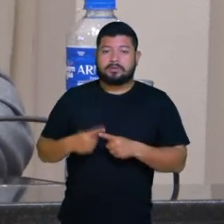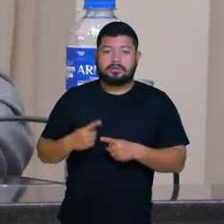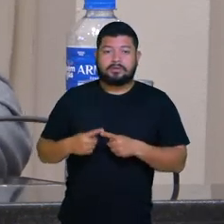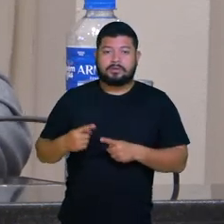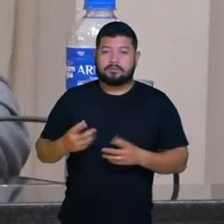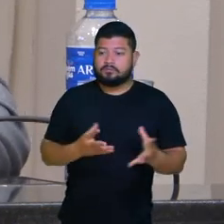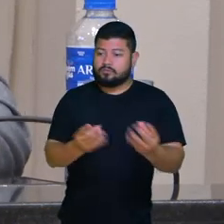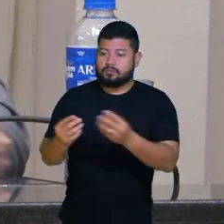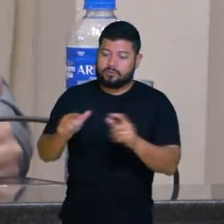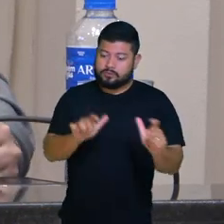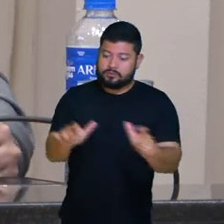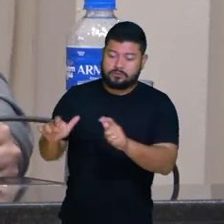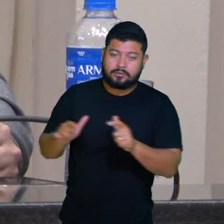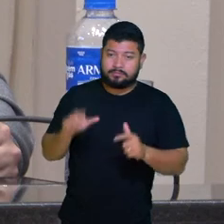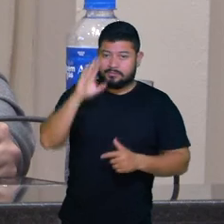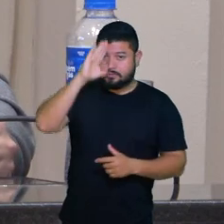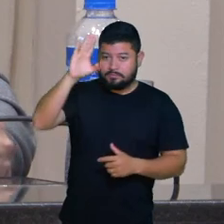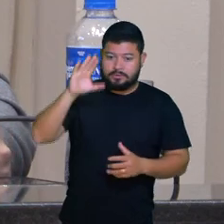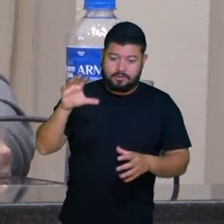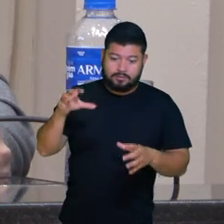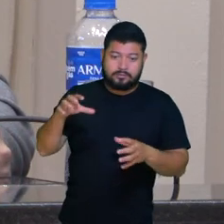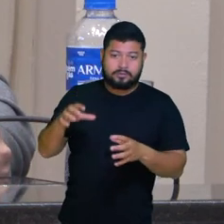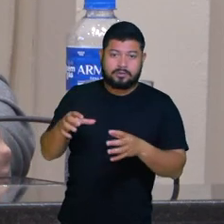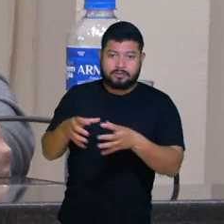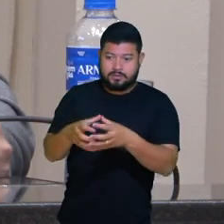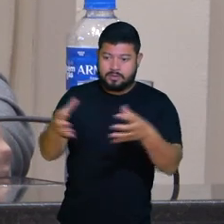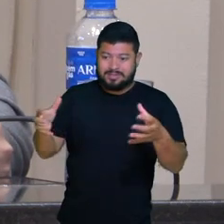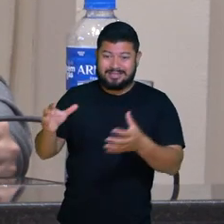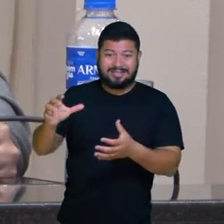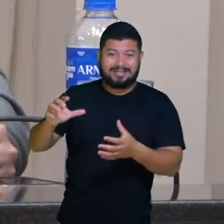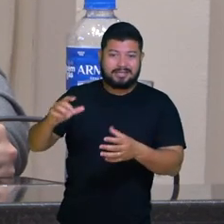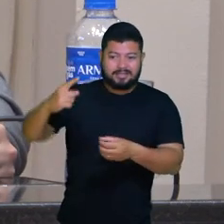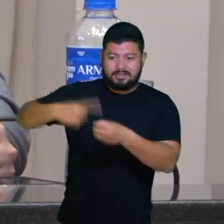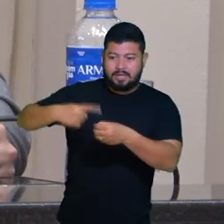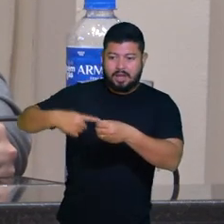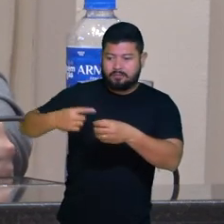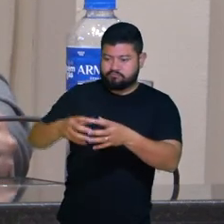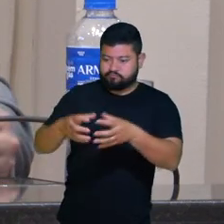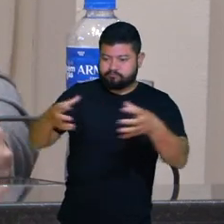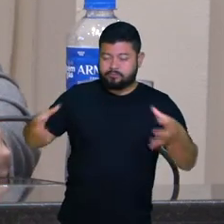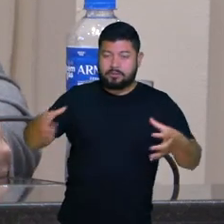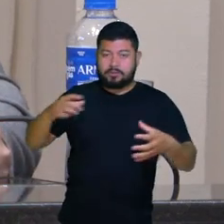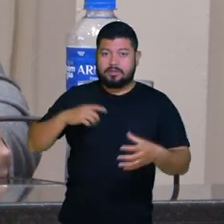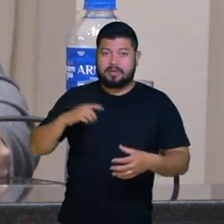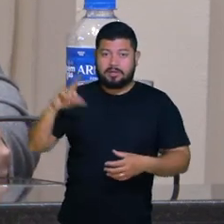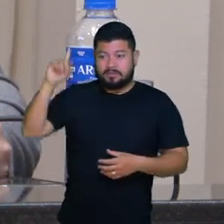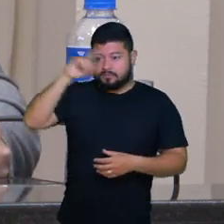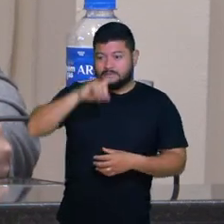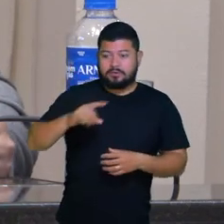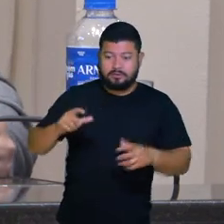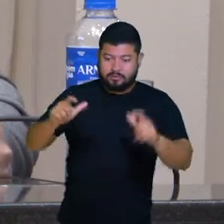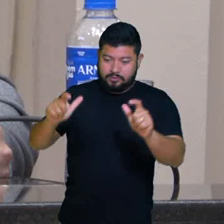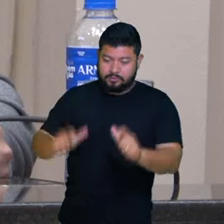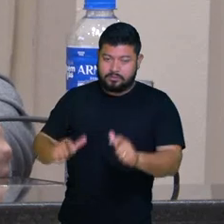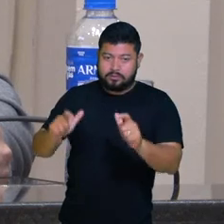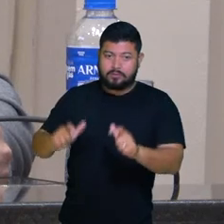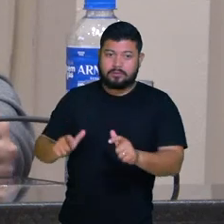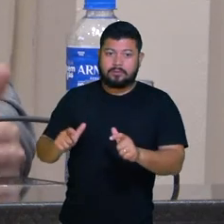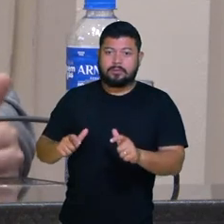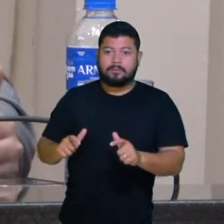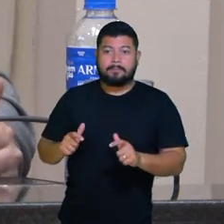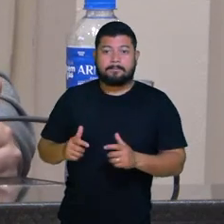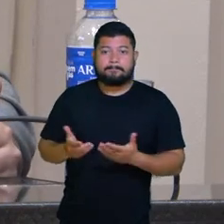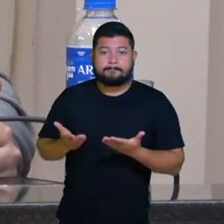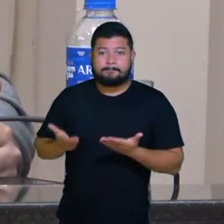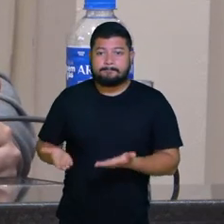localidades principalmente dos grandes centros eh Há uma grande dificuldade de espaço físico também para que